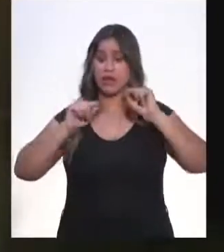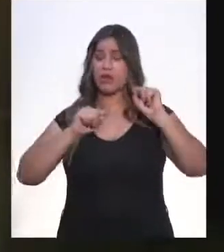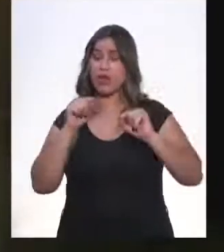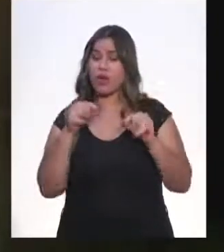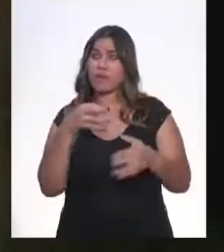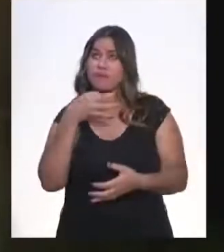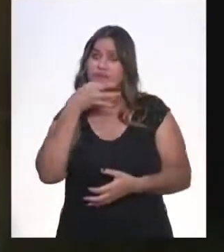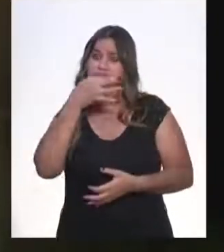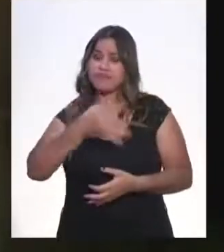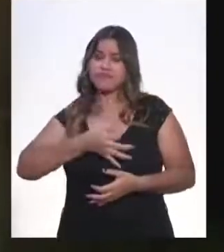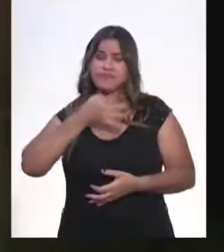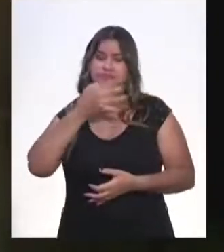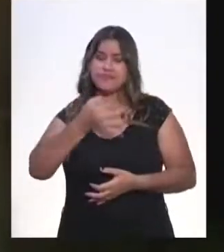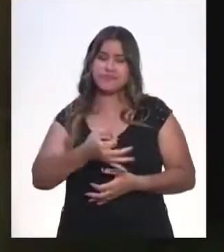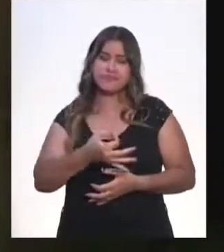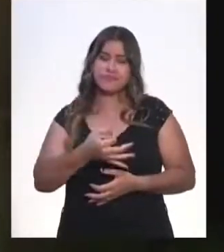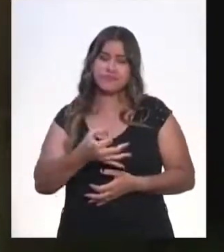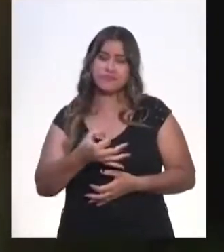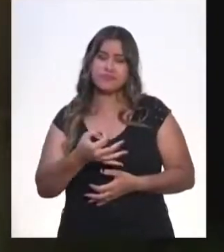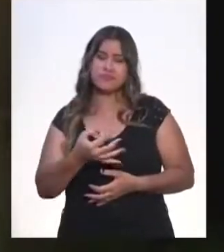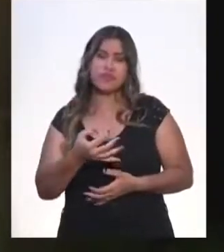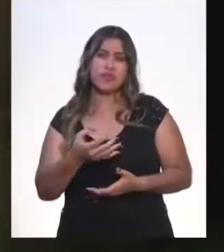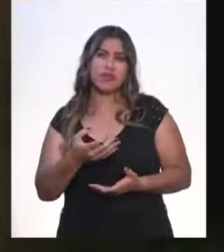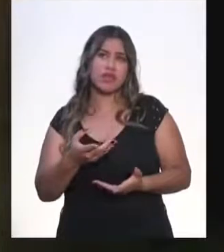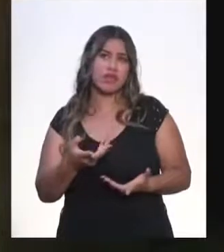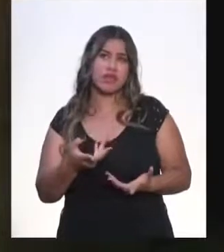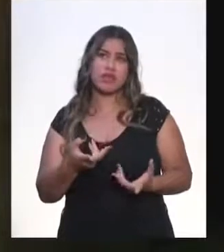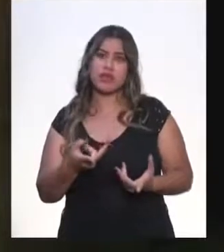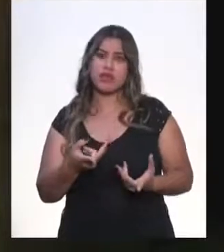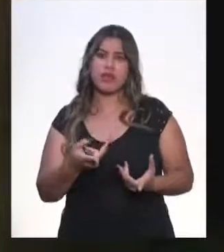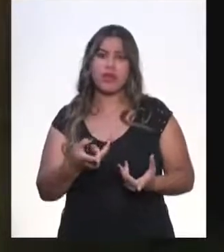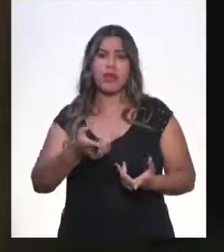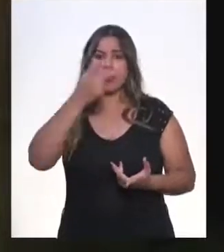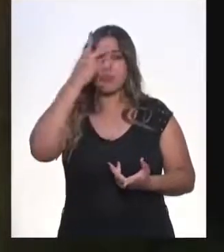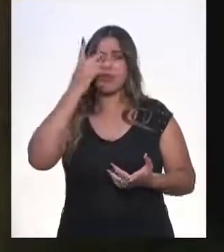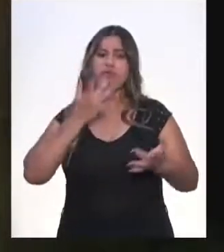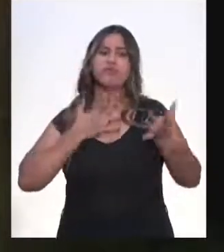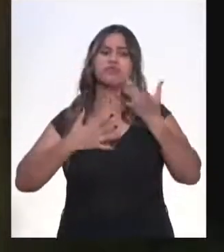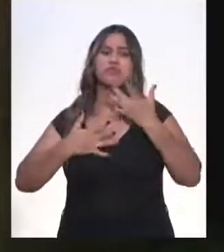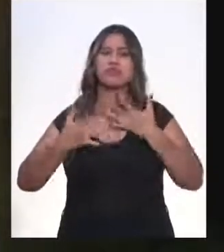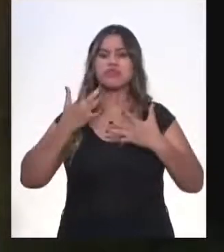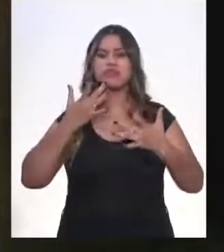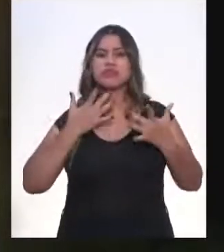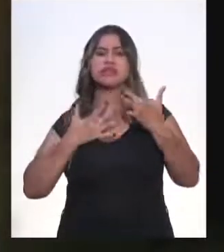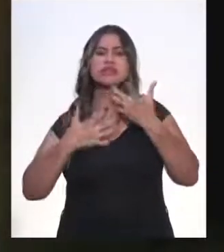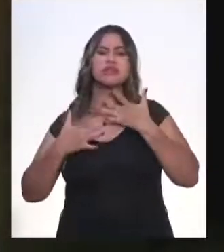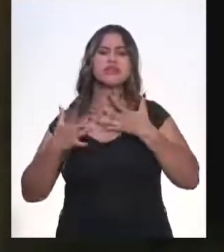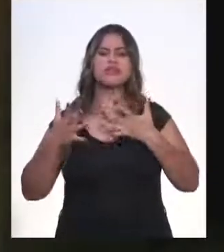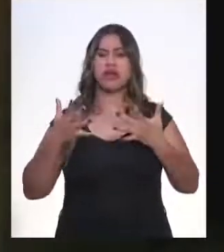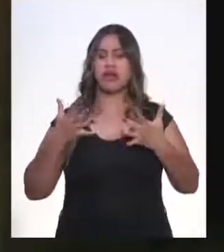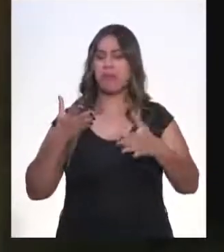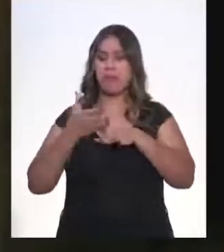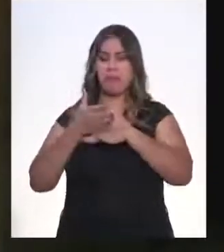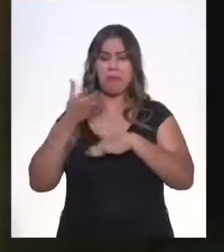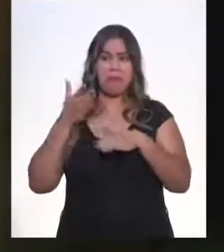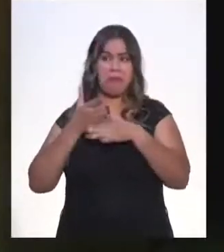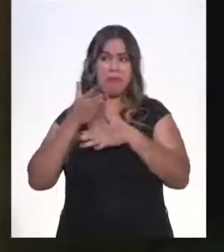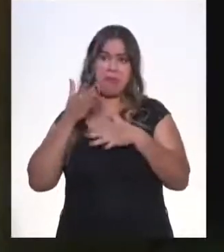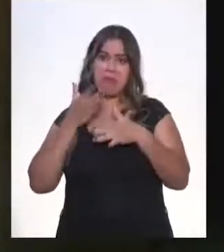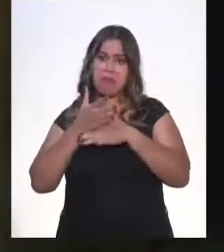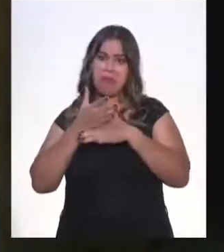vista de quem se indaga, um ponto de vista de quem deseja adentrar algum tipo